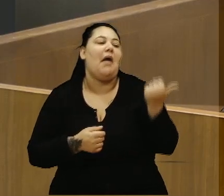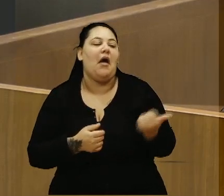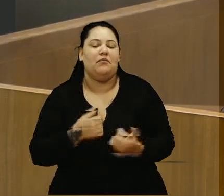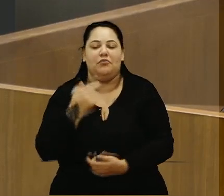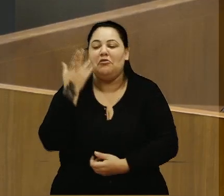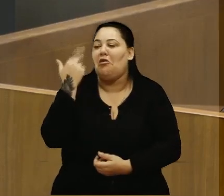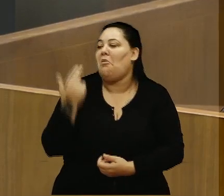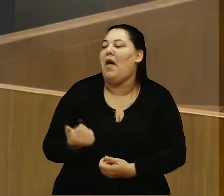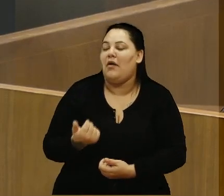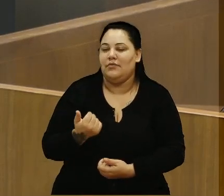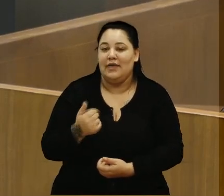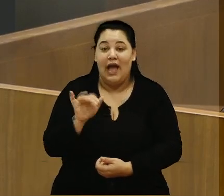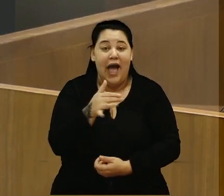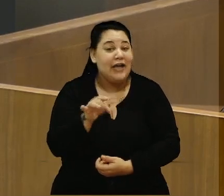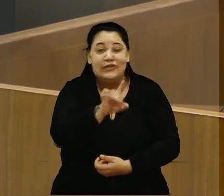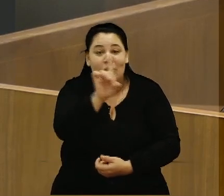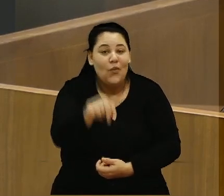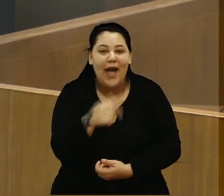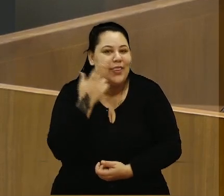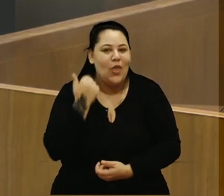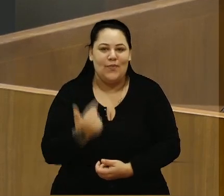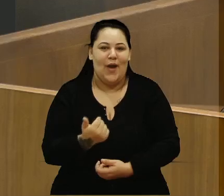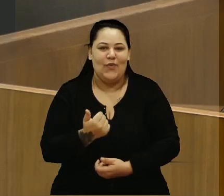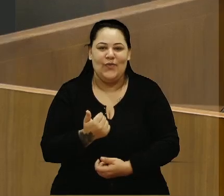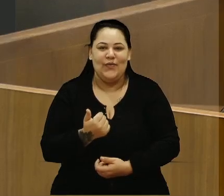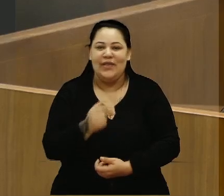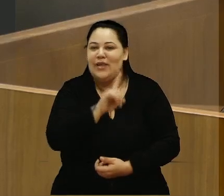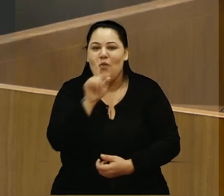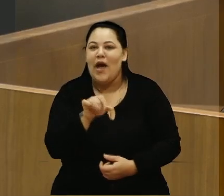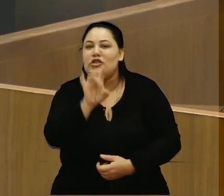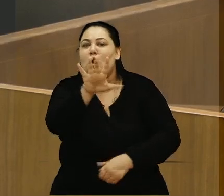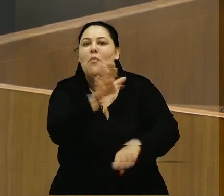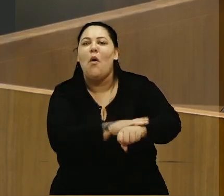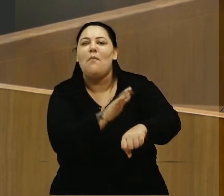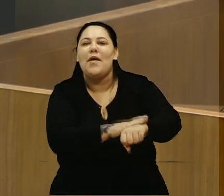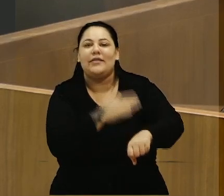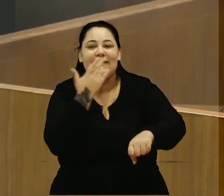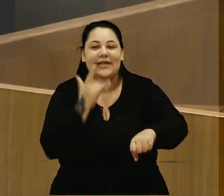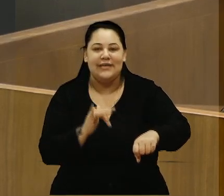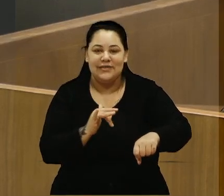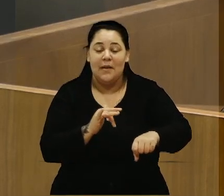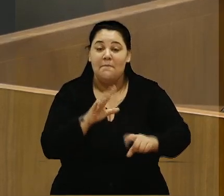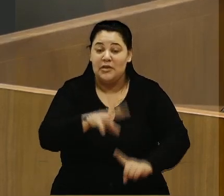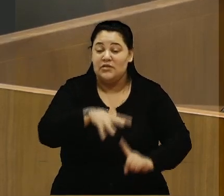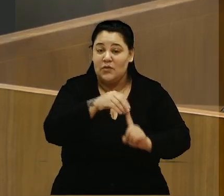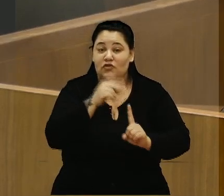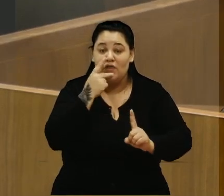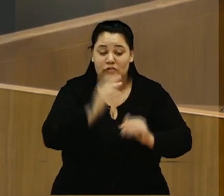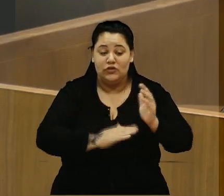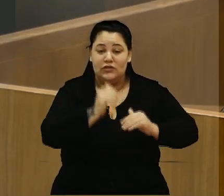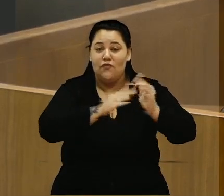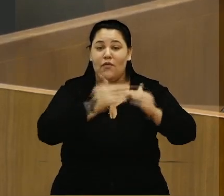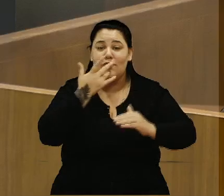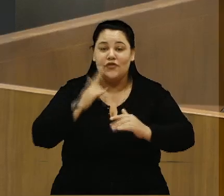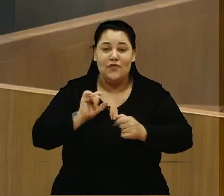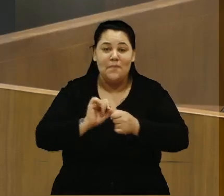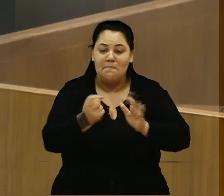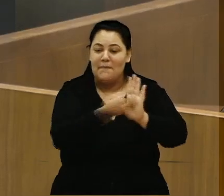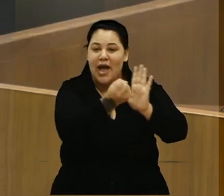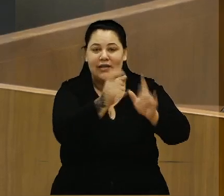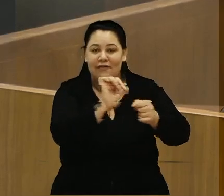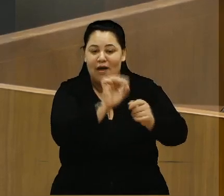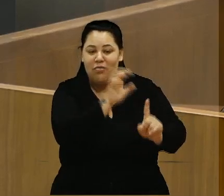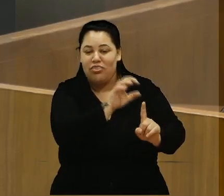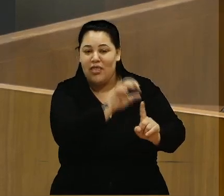Mas nem sempre é normal, nem sempre é só uma fase. E o tempo, quando se trata do desenvolvimento infantil, faz toda a diferença.